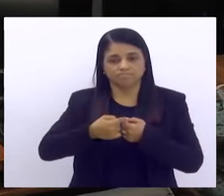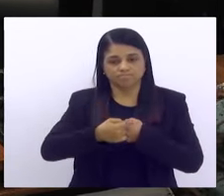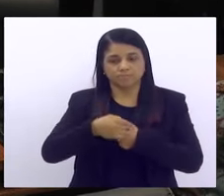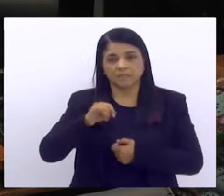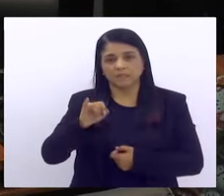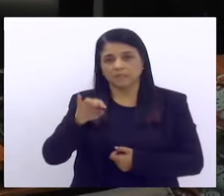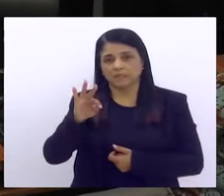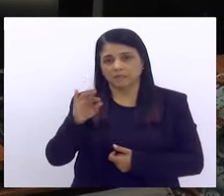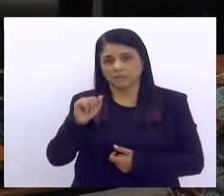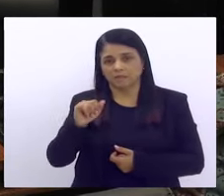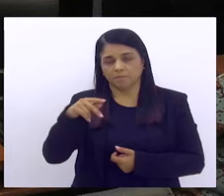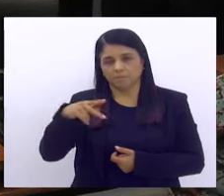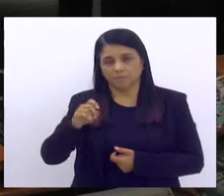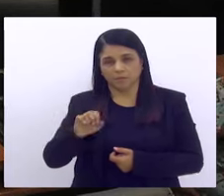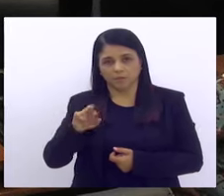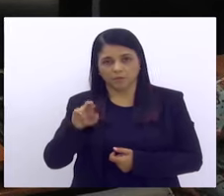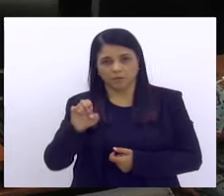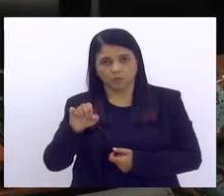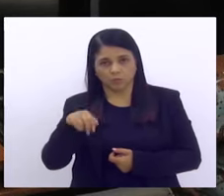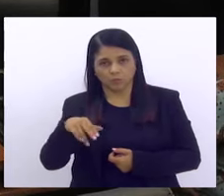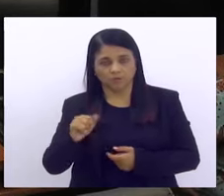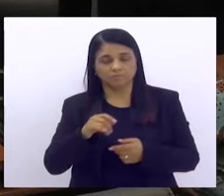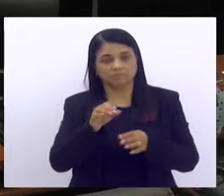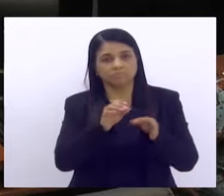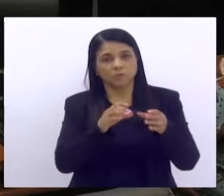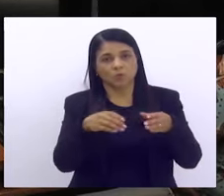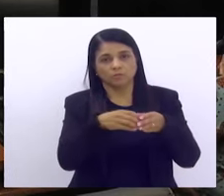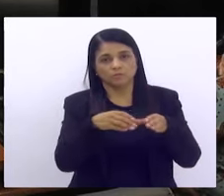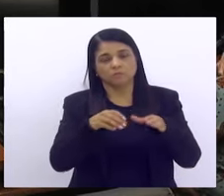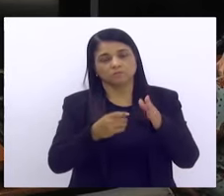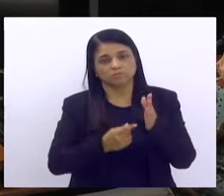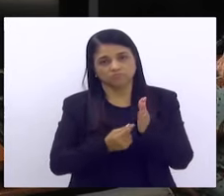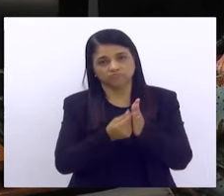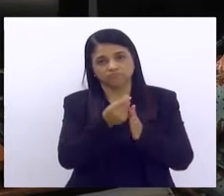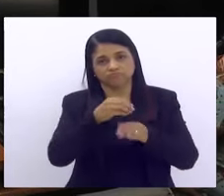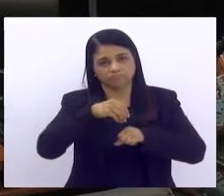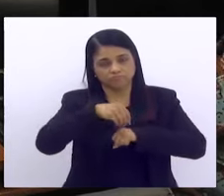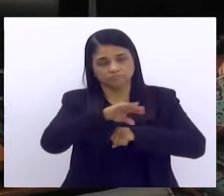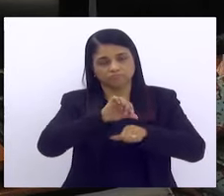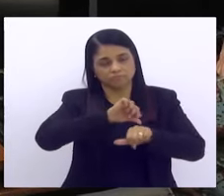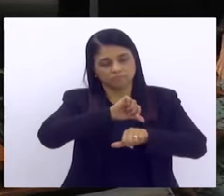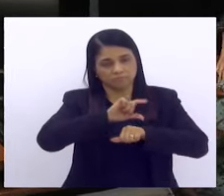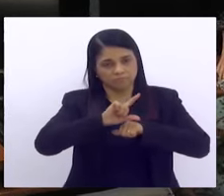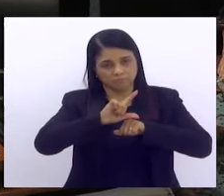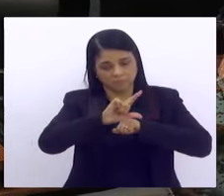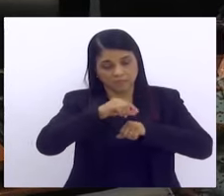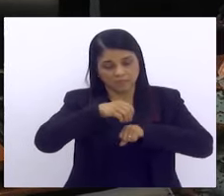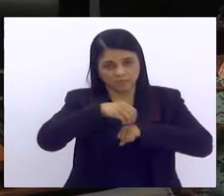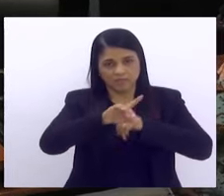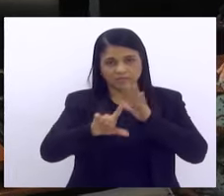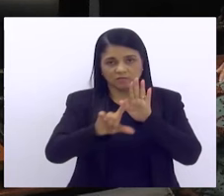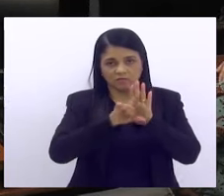Itaperuna. Parecer da Comissão de Indicação Legislativa pela Transformação em Indicação Simples. Relator,